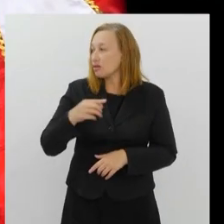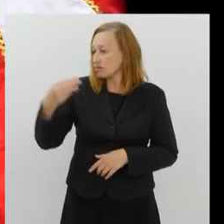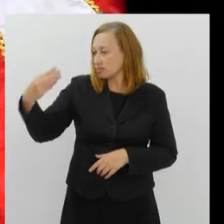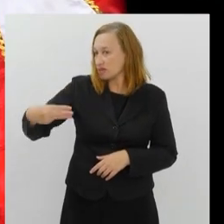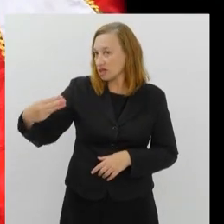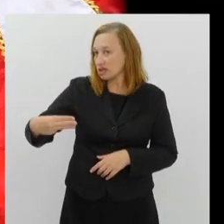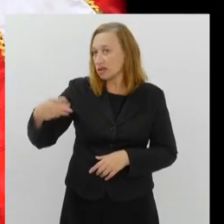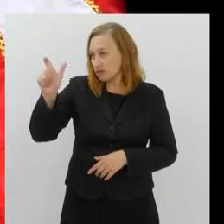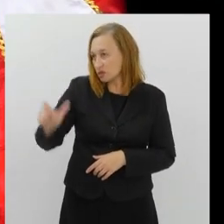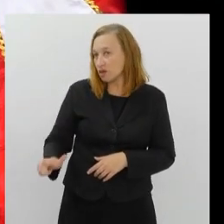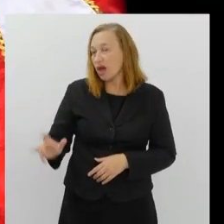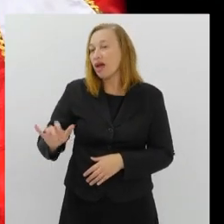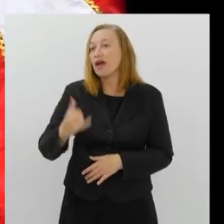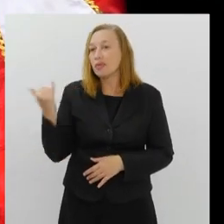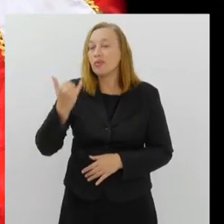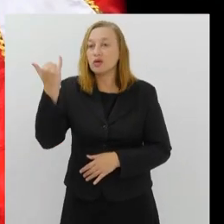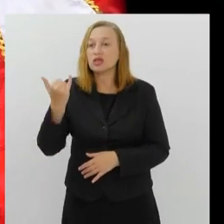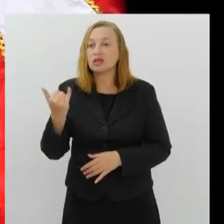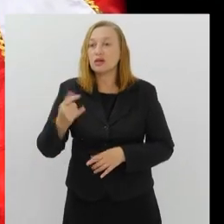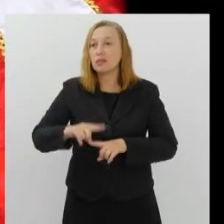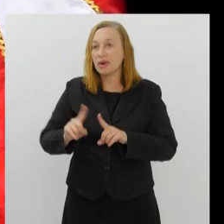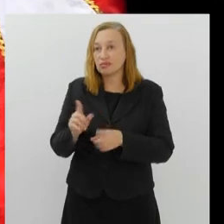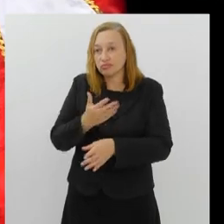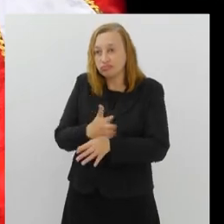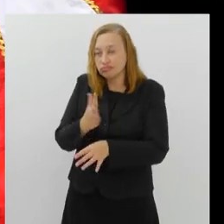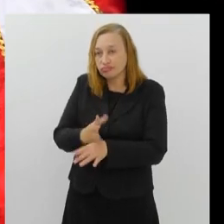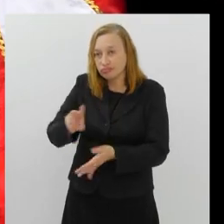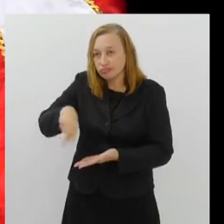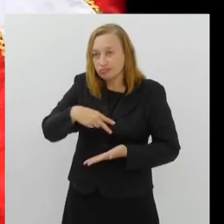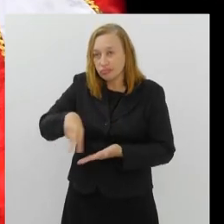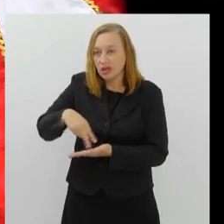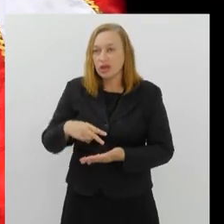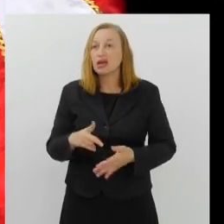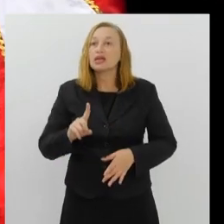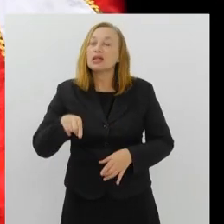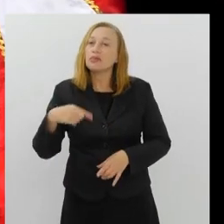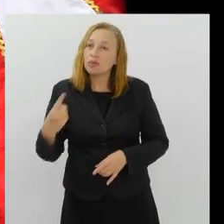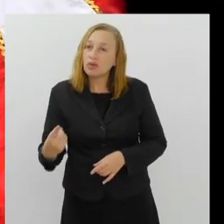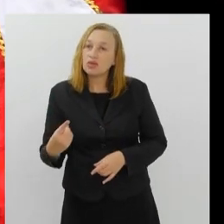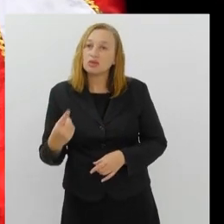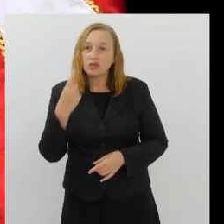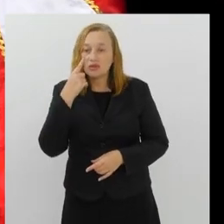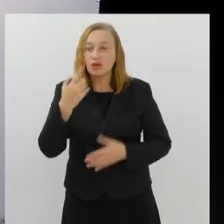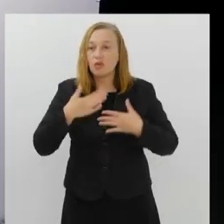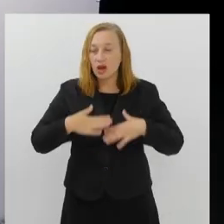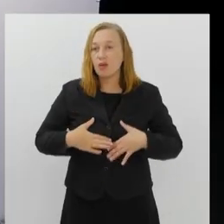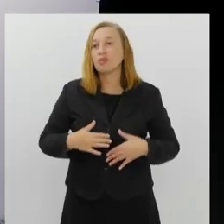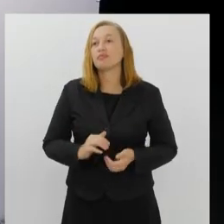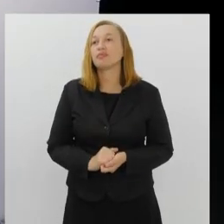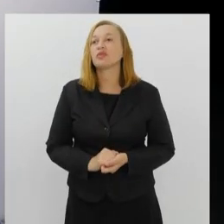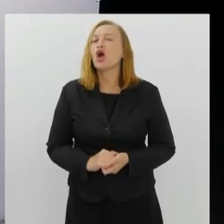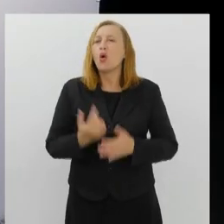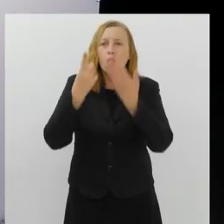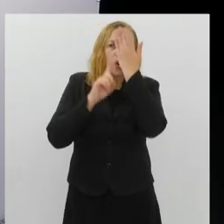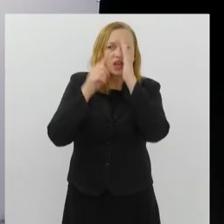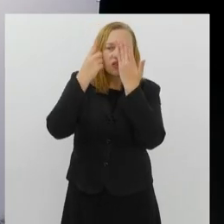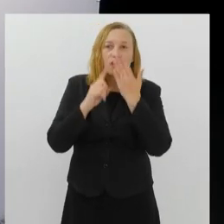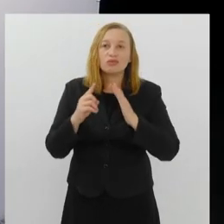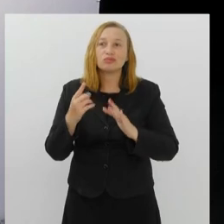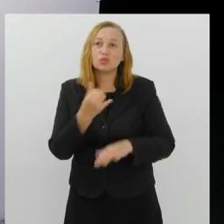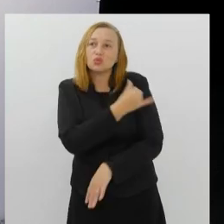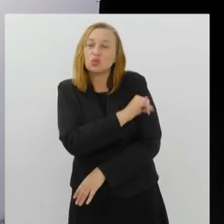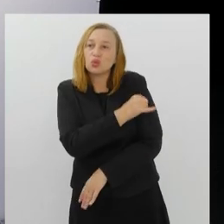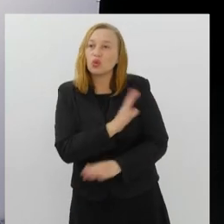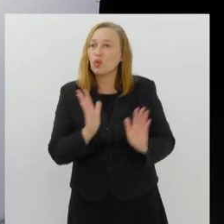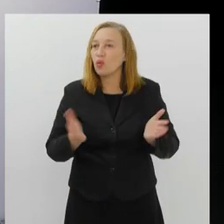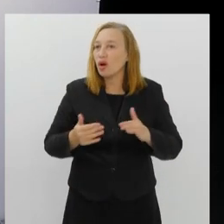ali é sempre bom. Mas a coreografia é por nossa conta mesmo, mas acredito que mais para frente a gente possa ver isso com calma. O Carnaval do Rio agora